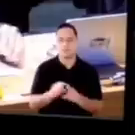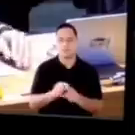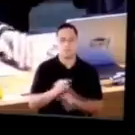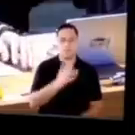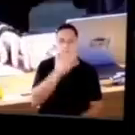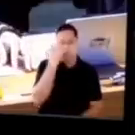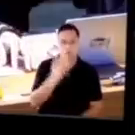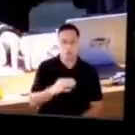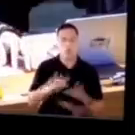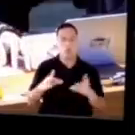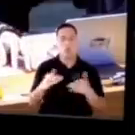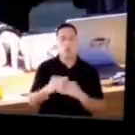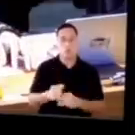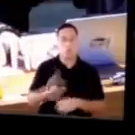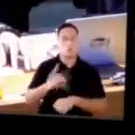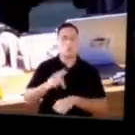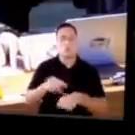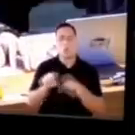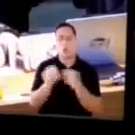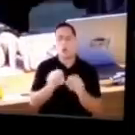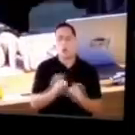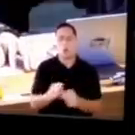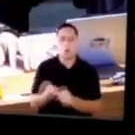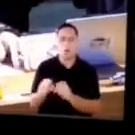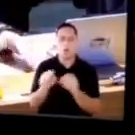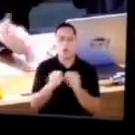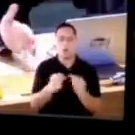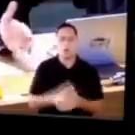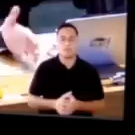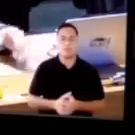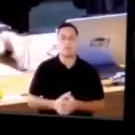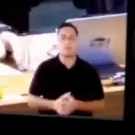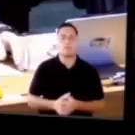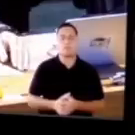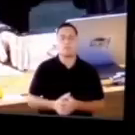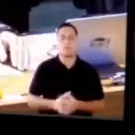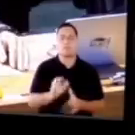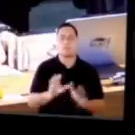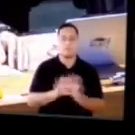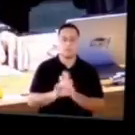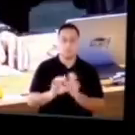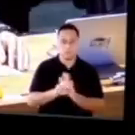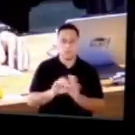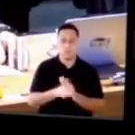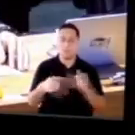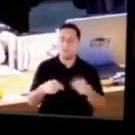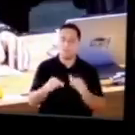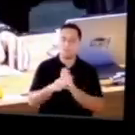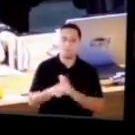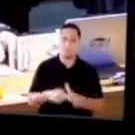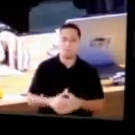coisas talvez não eu estou certo de que esses conceitos precisam ser revistos porque aquilo não é